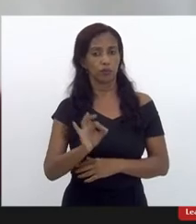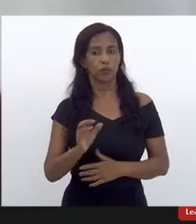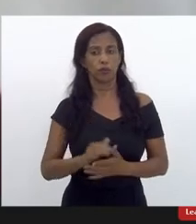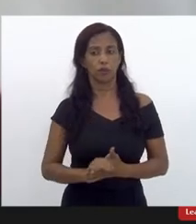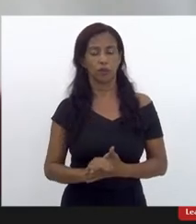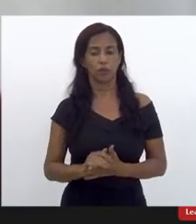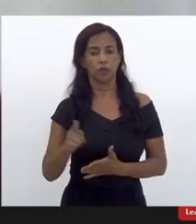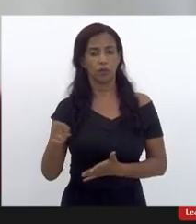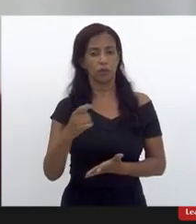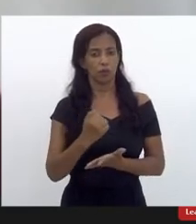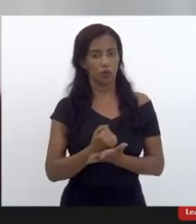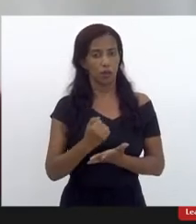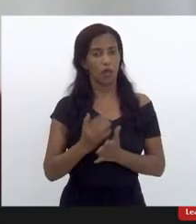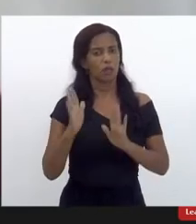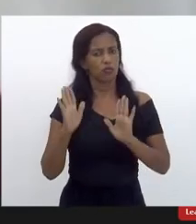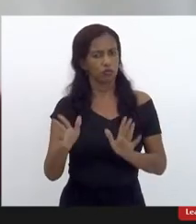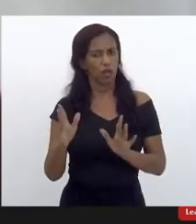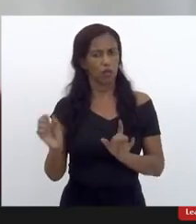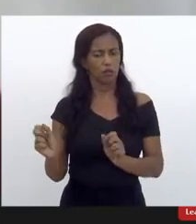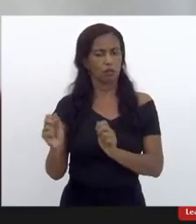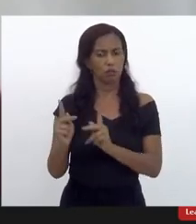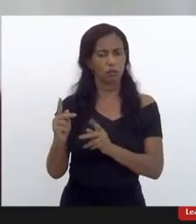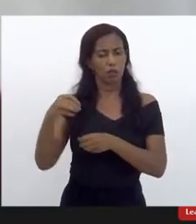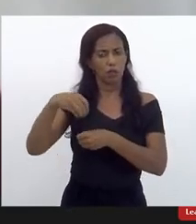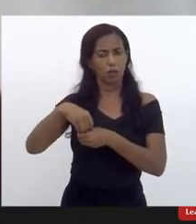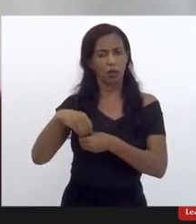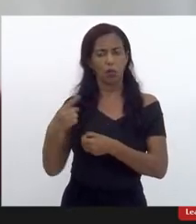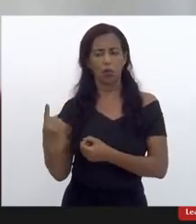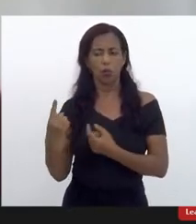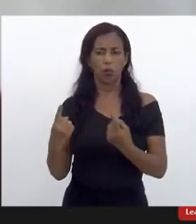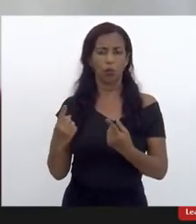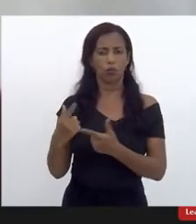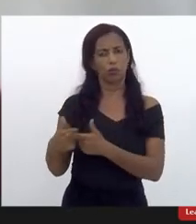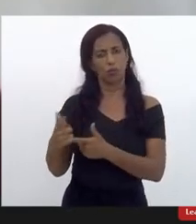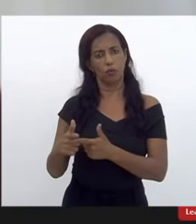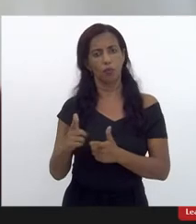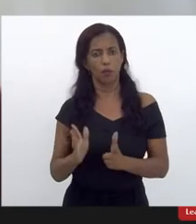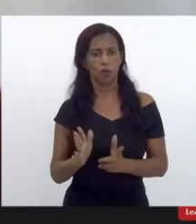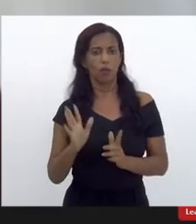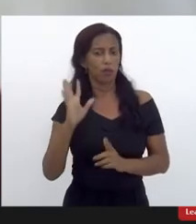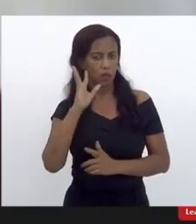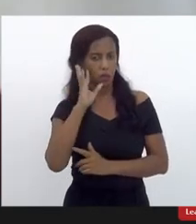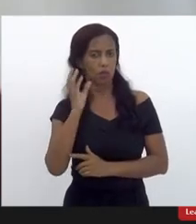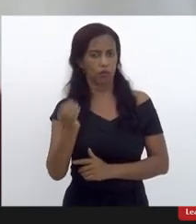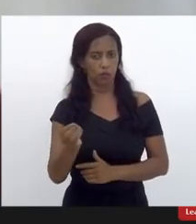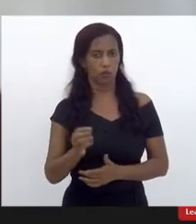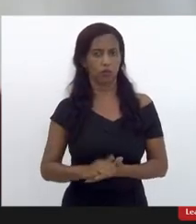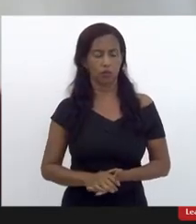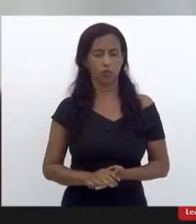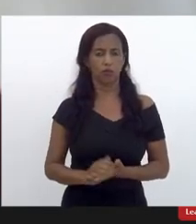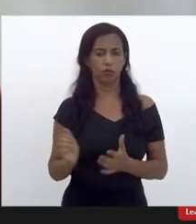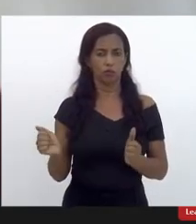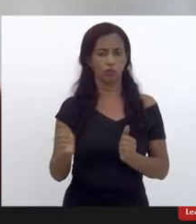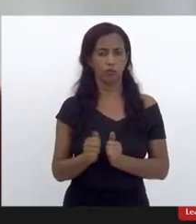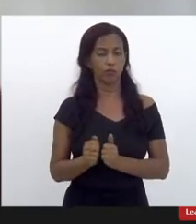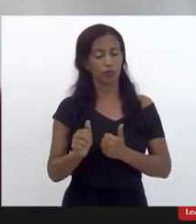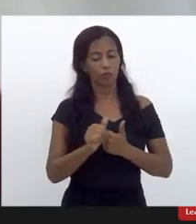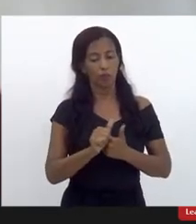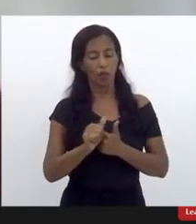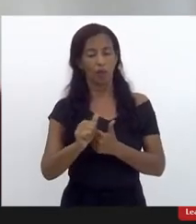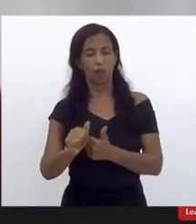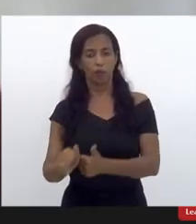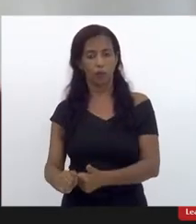Mais de 80% desses terceirizados já estão na rede, com um ou outro problema pontual que está sendo sanado, está sendo resolvido, está sendo